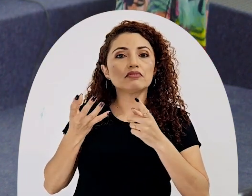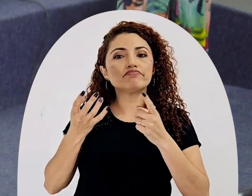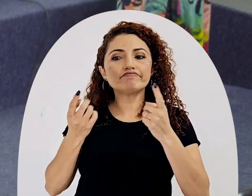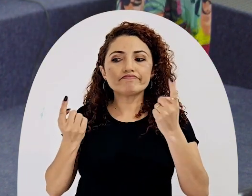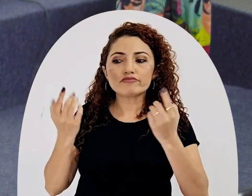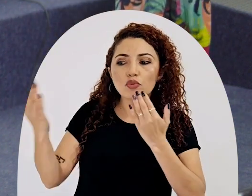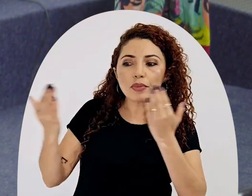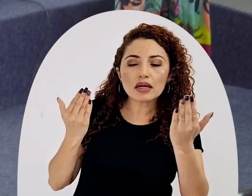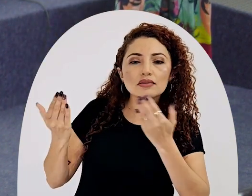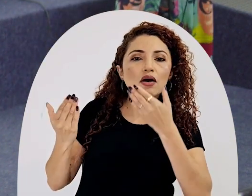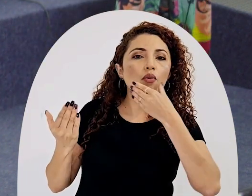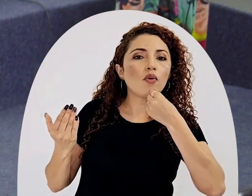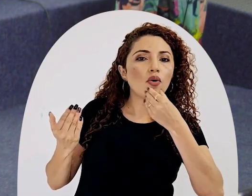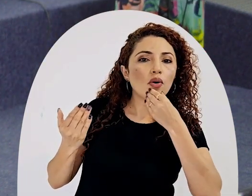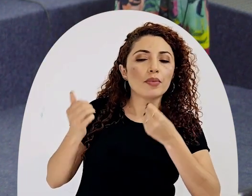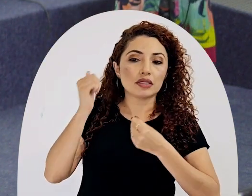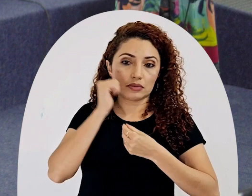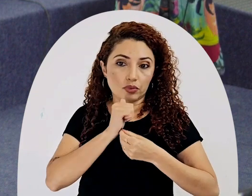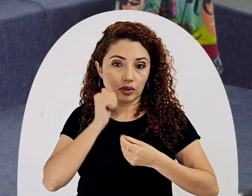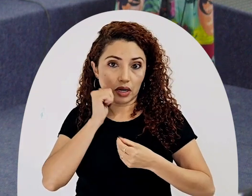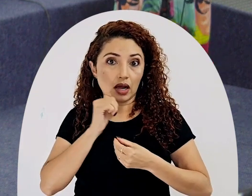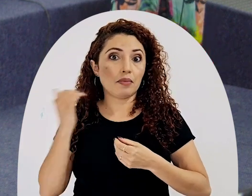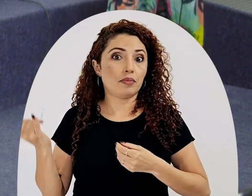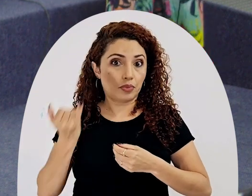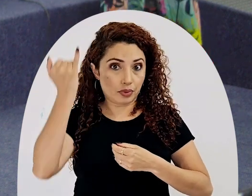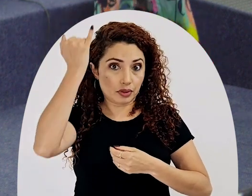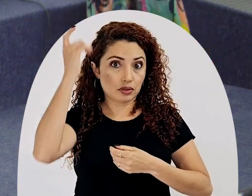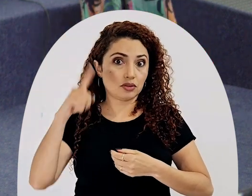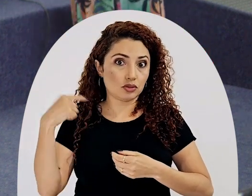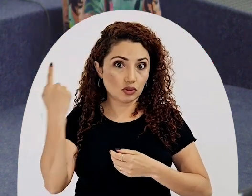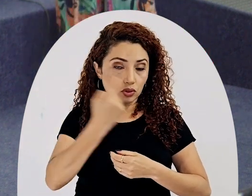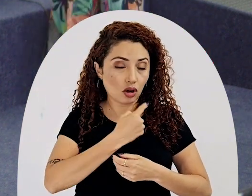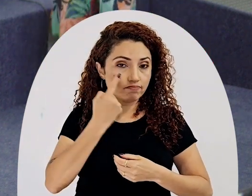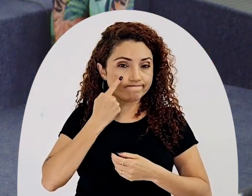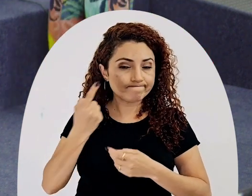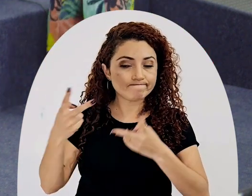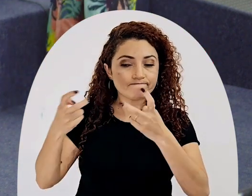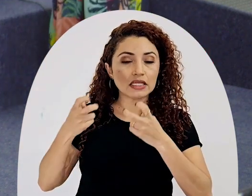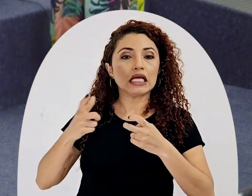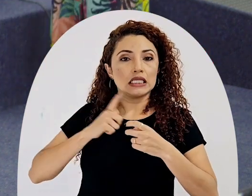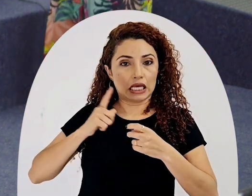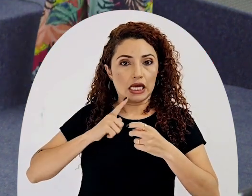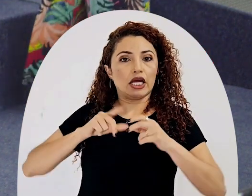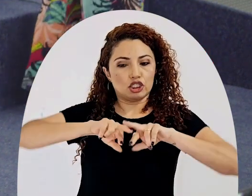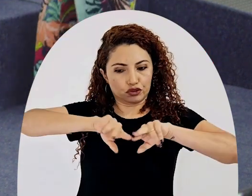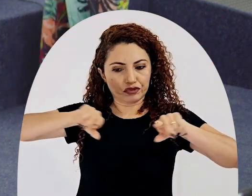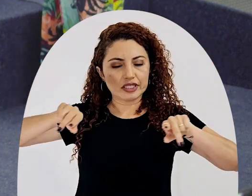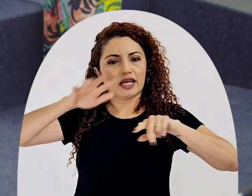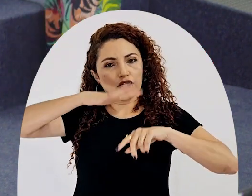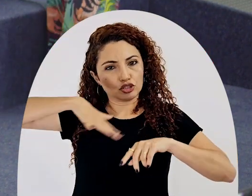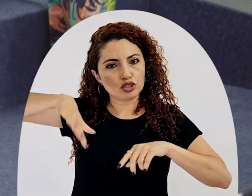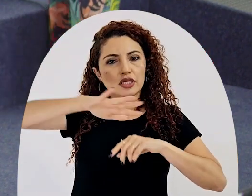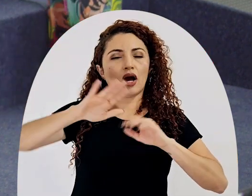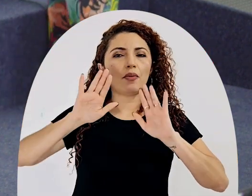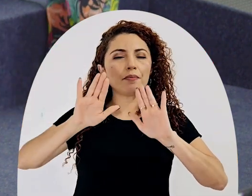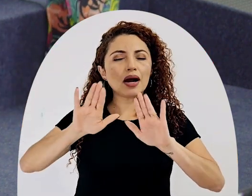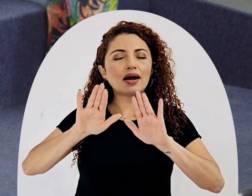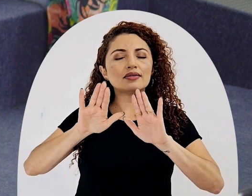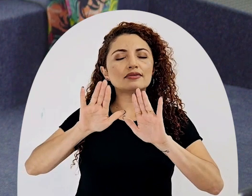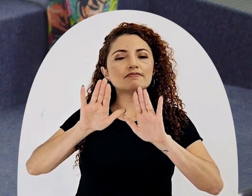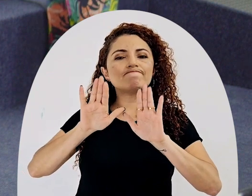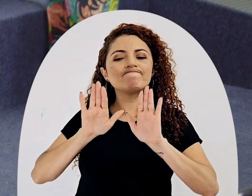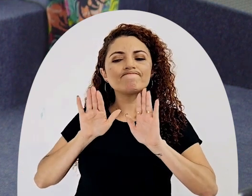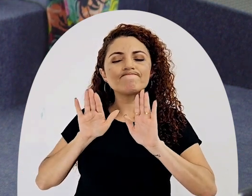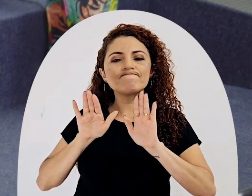Que é importante a gente observar isso, né, a diversidade como um todo, mas quando a gente traz aí para algo que a gente é o